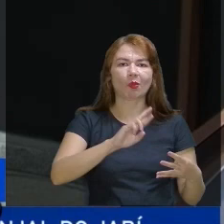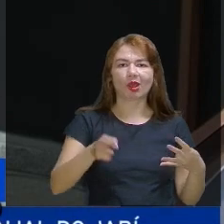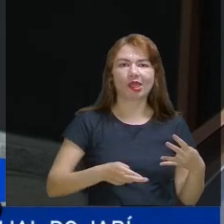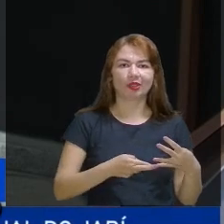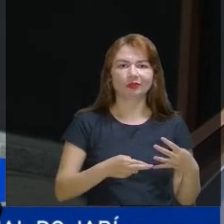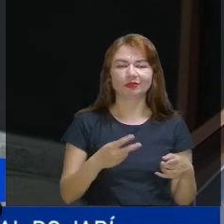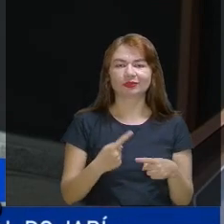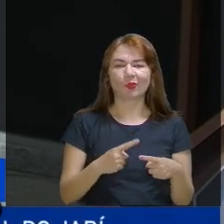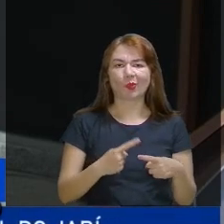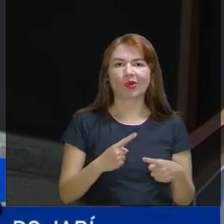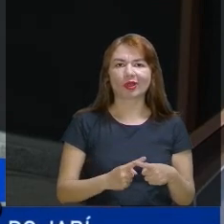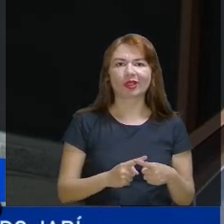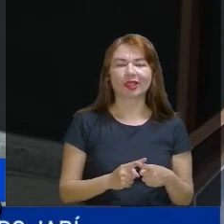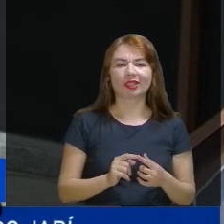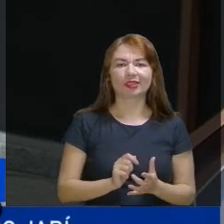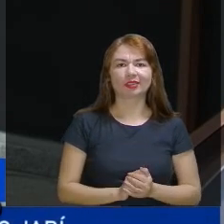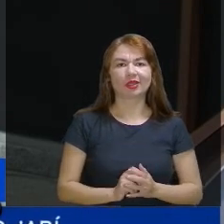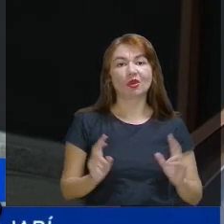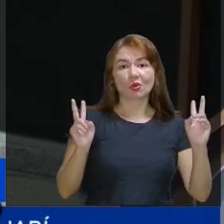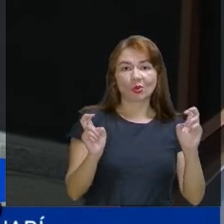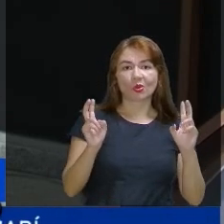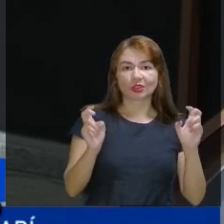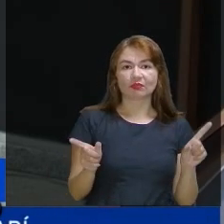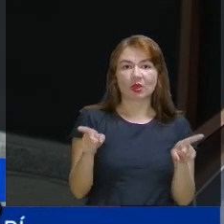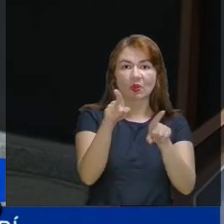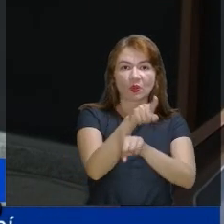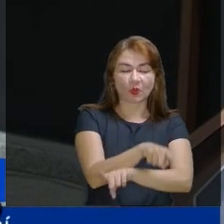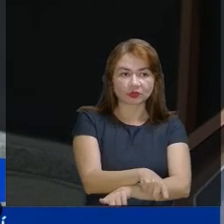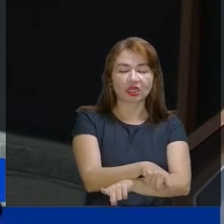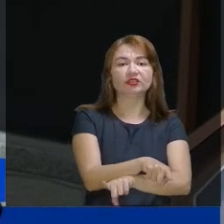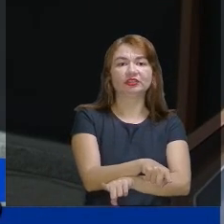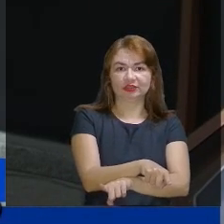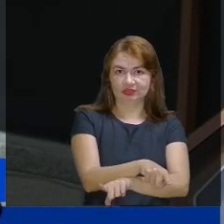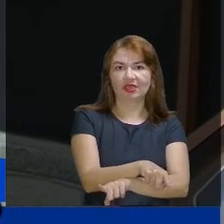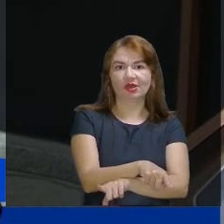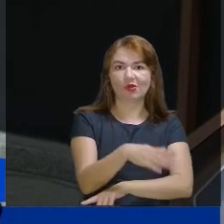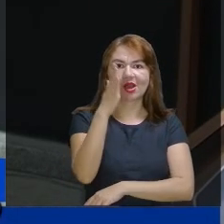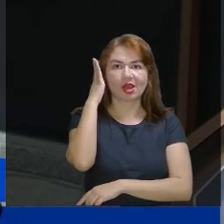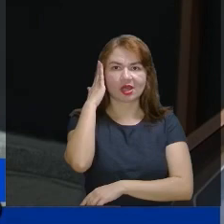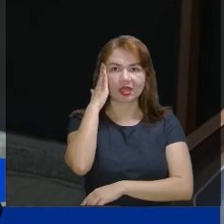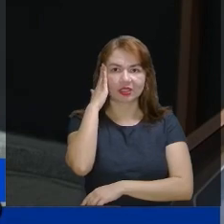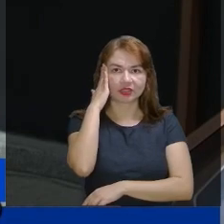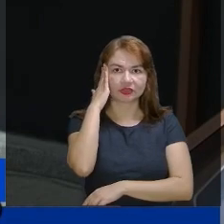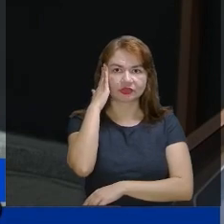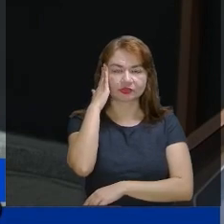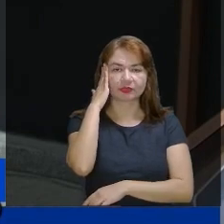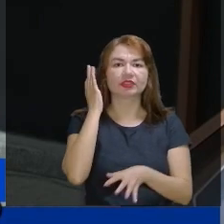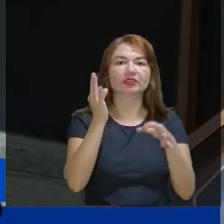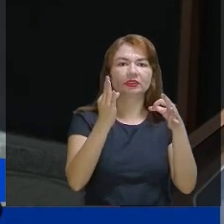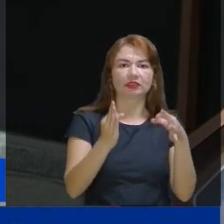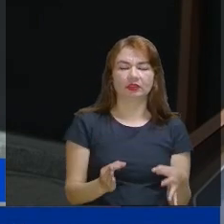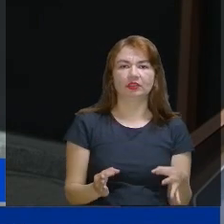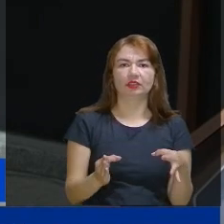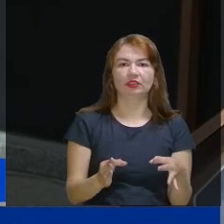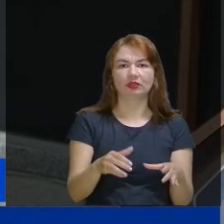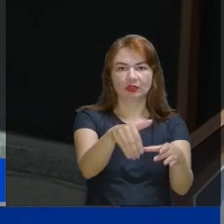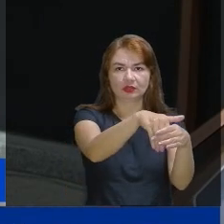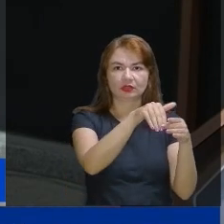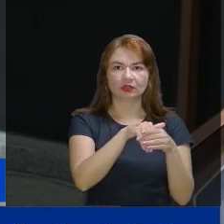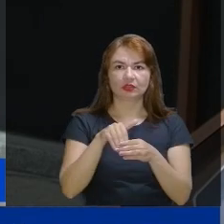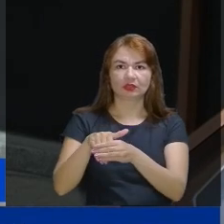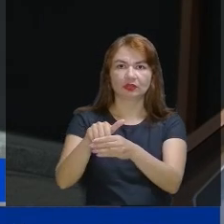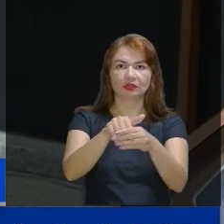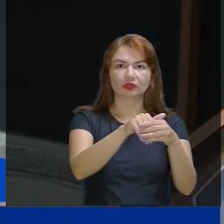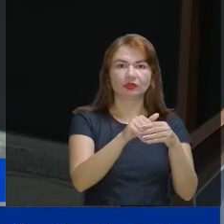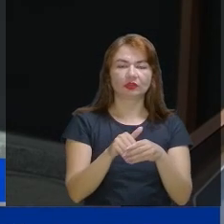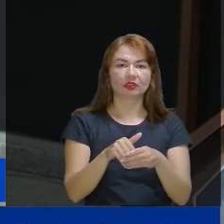matéria objeto da discussão, contradição entre o entendimento firmado no acordo que